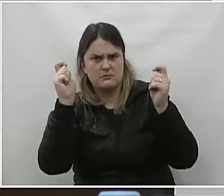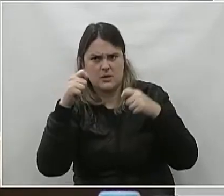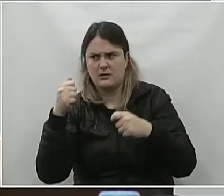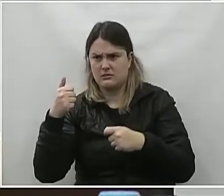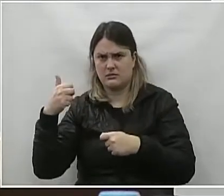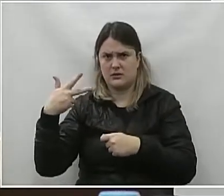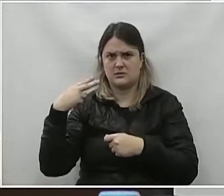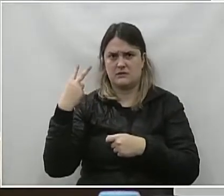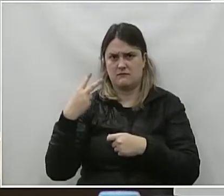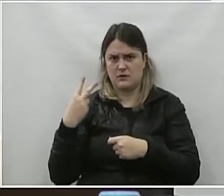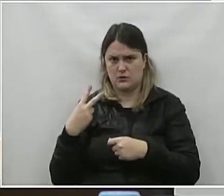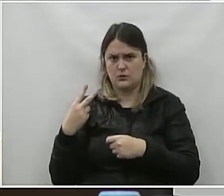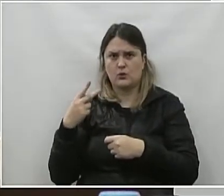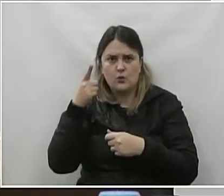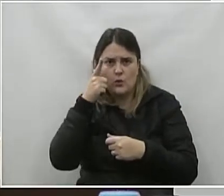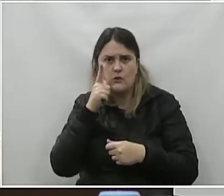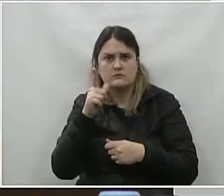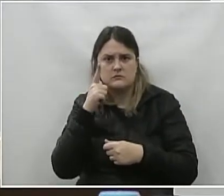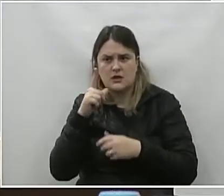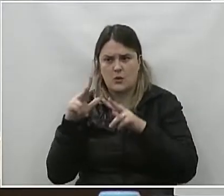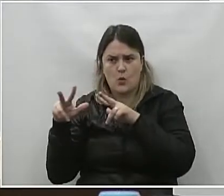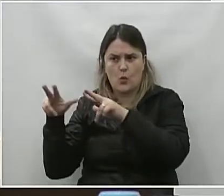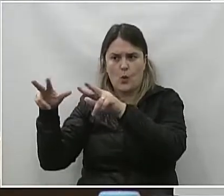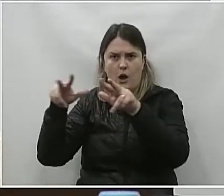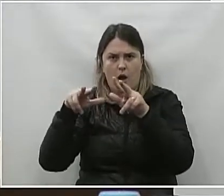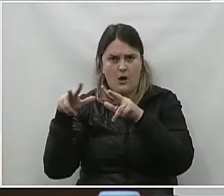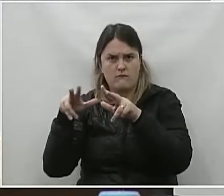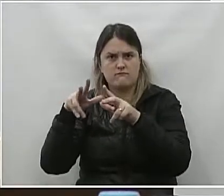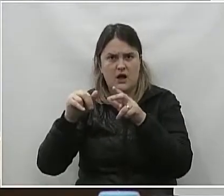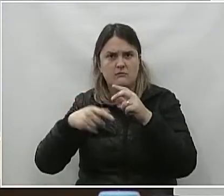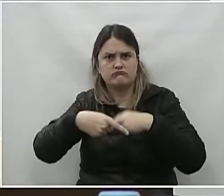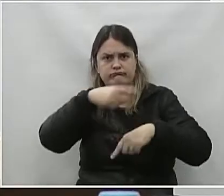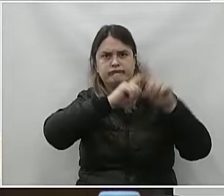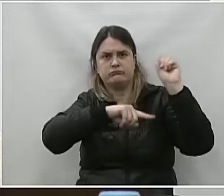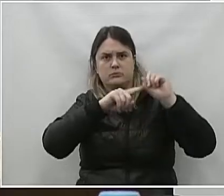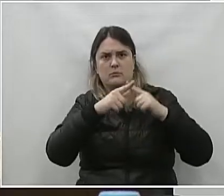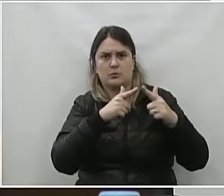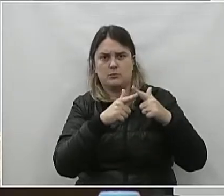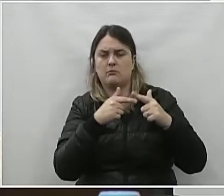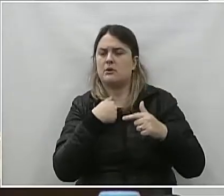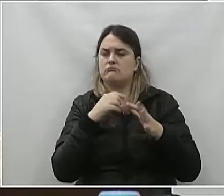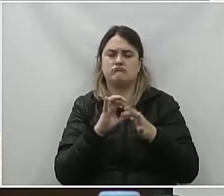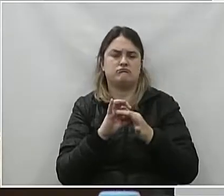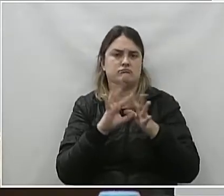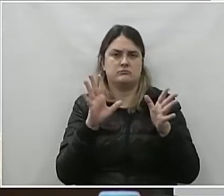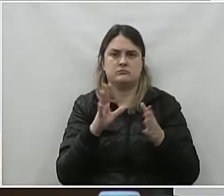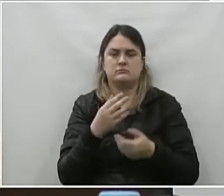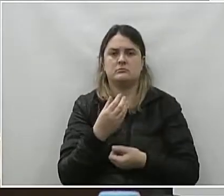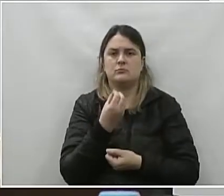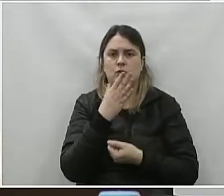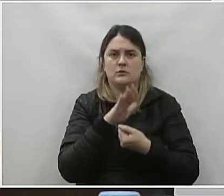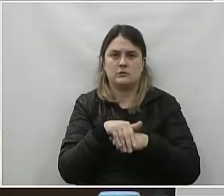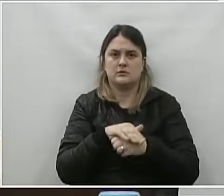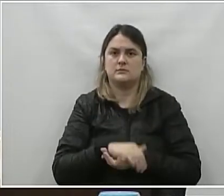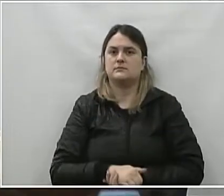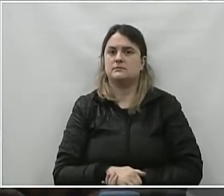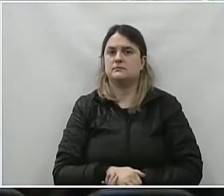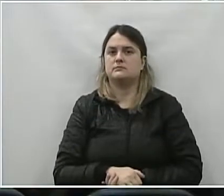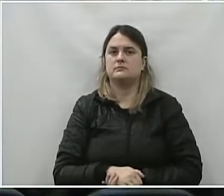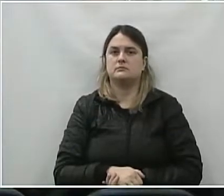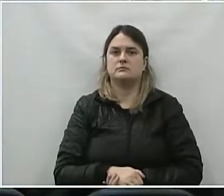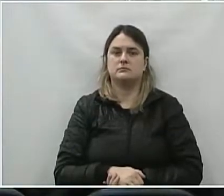13 vereadores consigam reverter a situação, eu estou à disposição. Seria isso, boa noite.